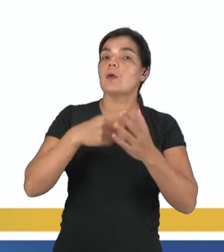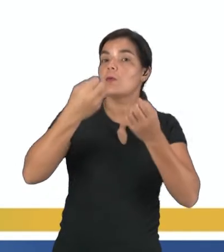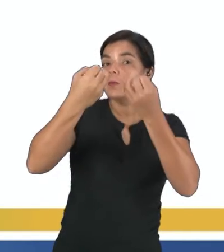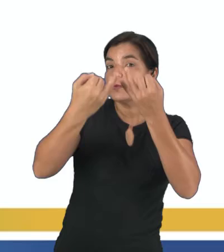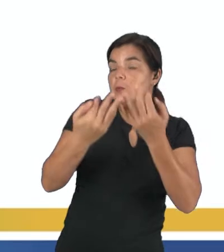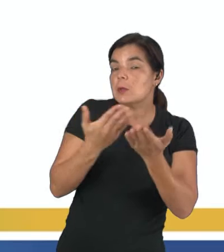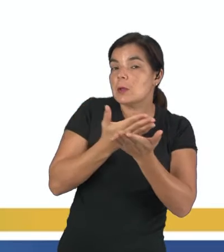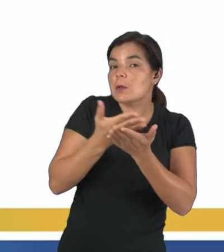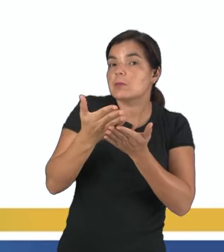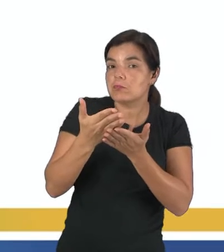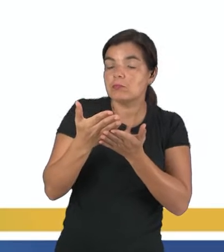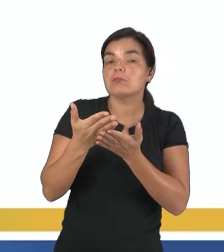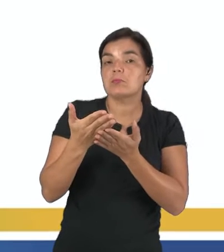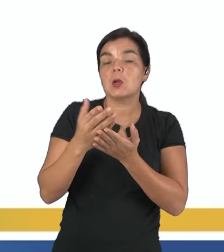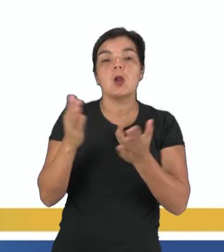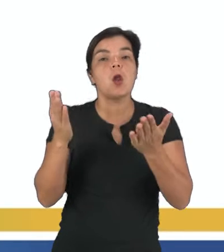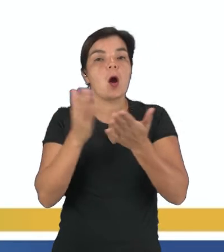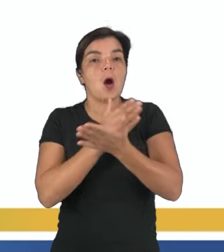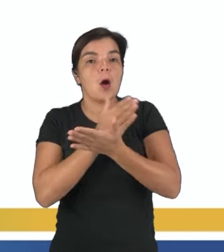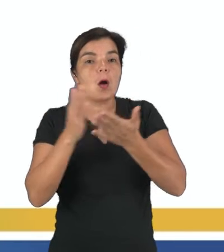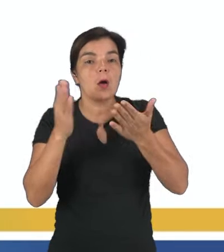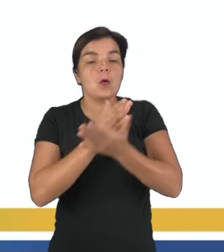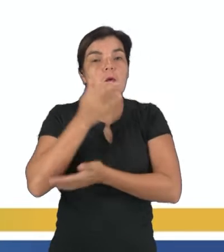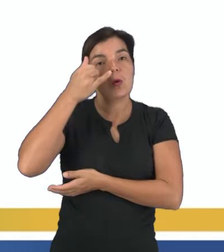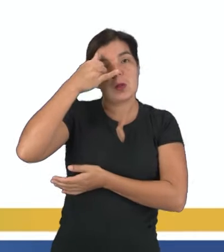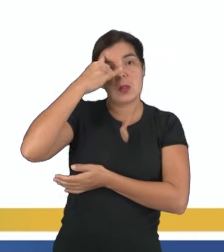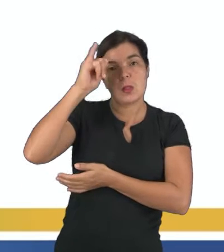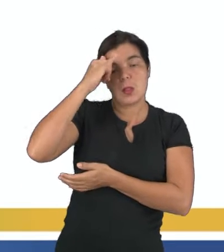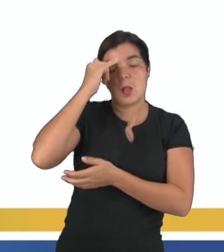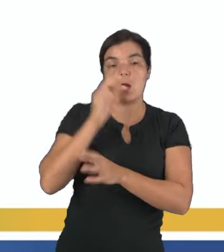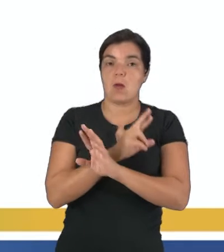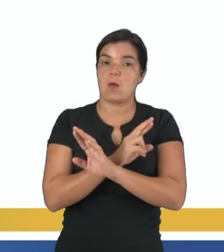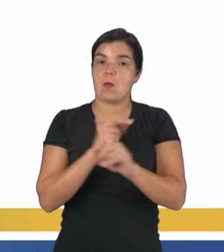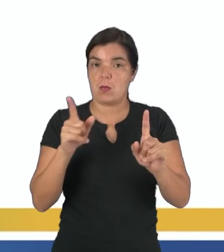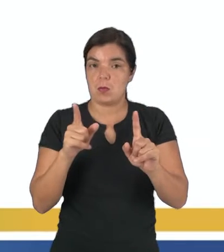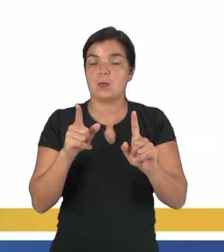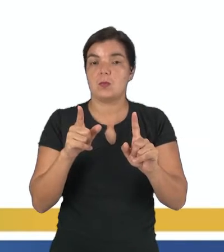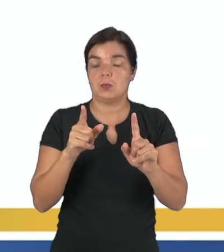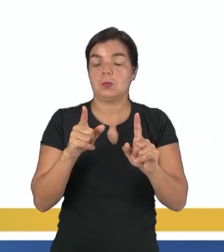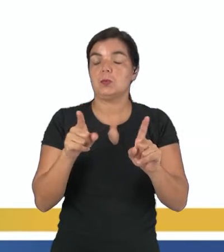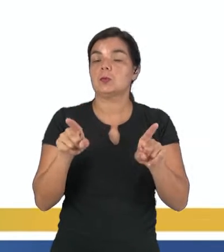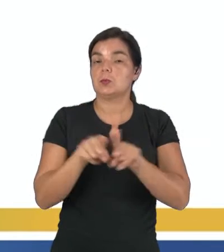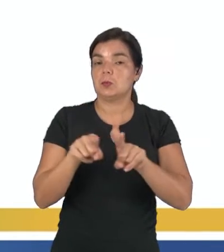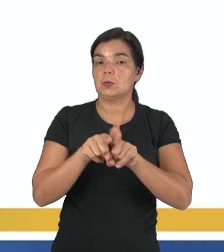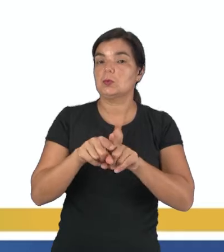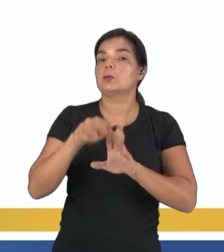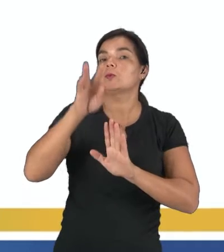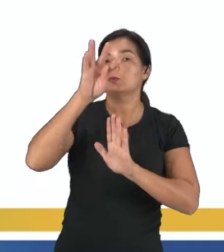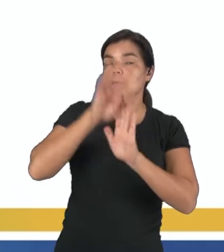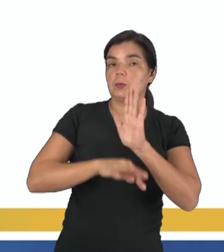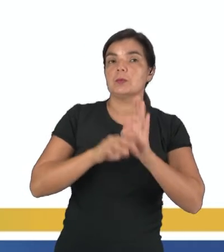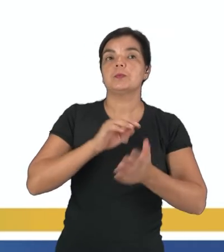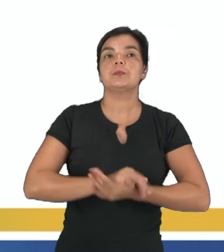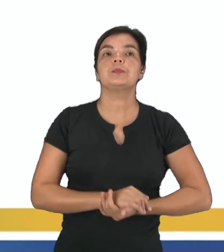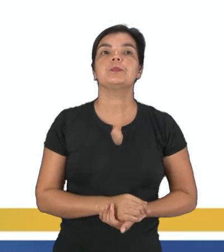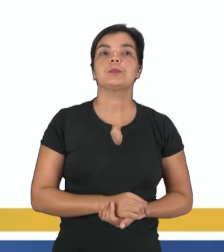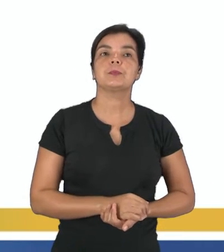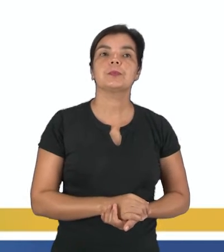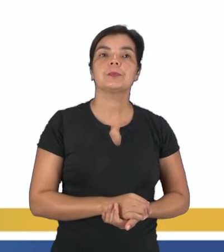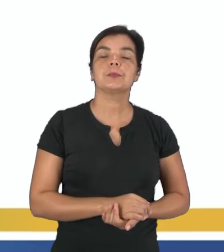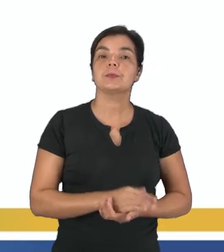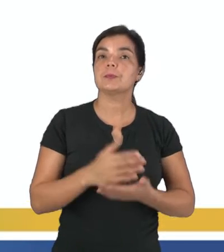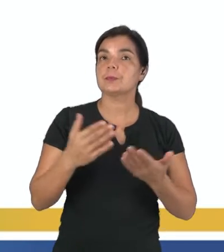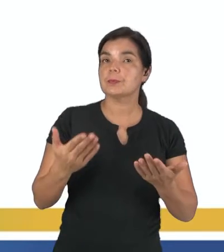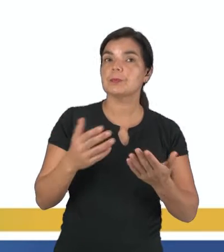na introdução, né? E algumas ideias contrárias àquela tese, por isso antitese, tá bom?